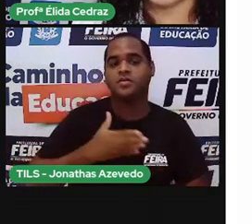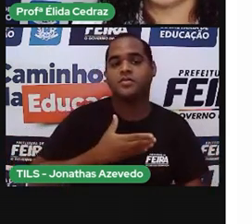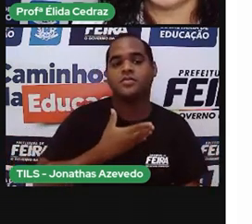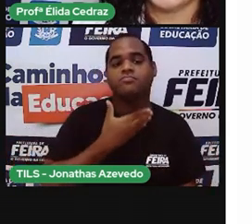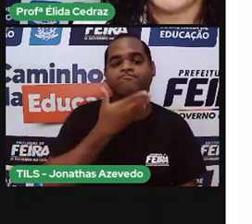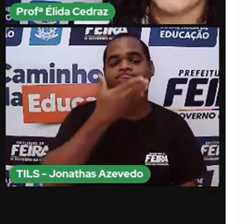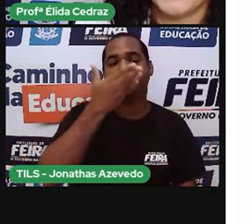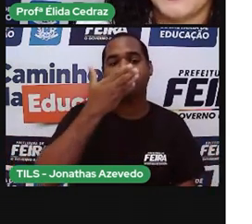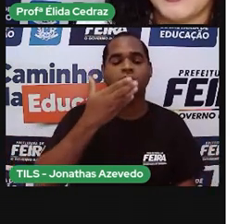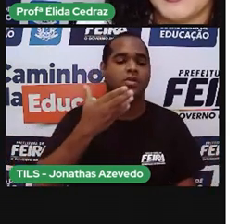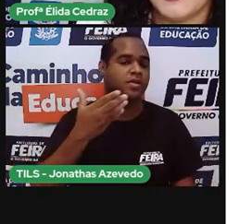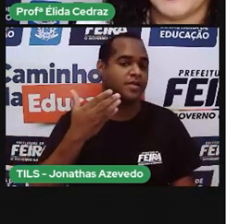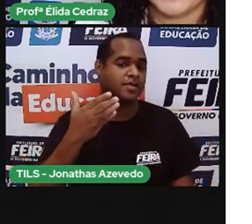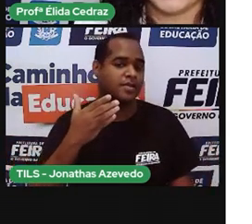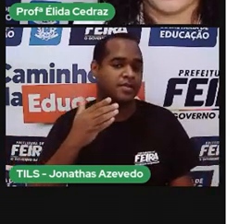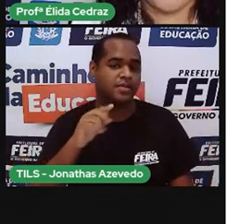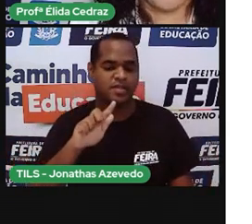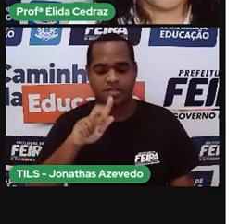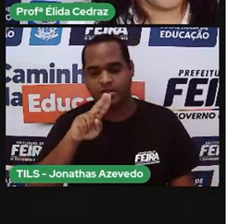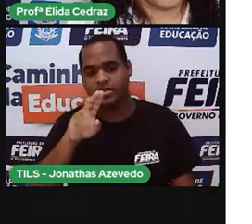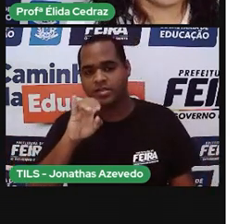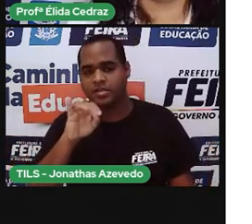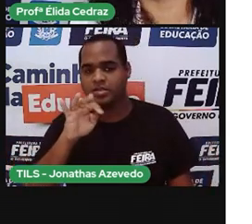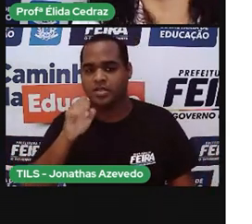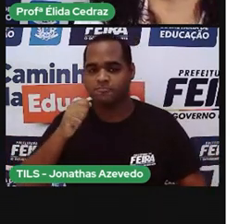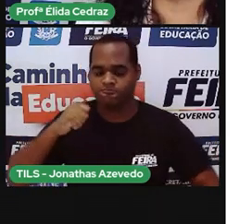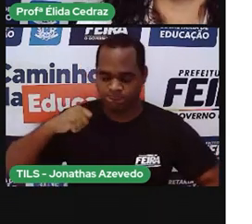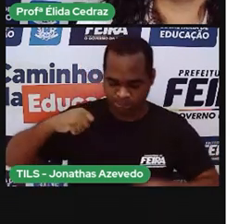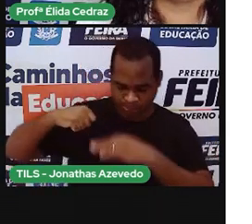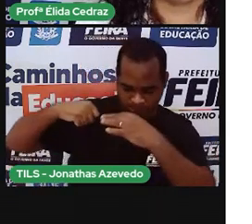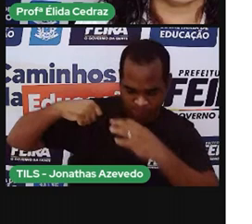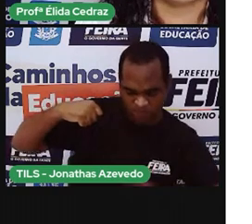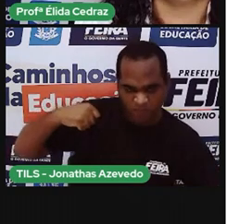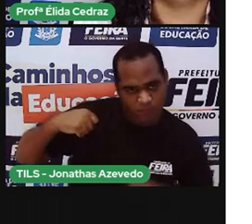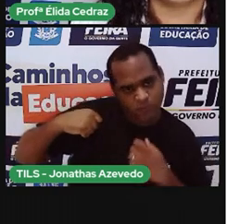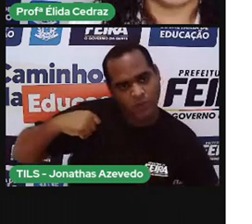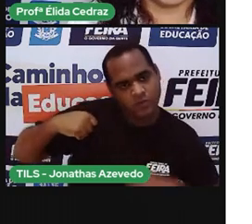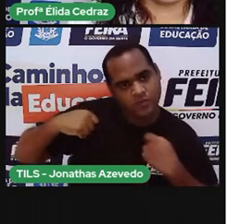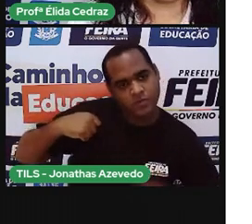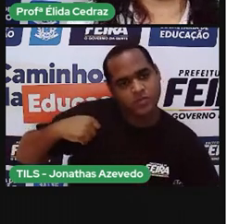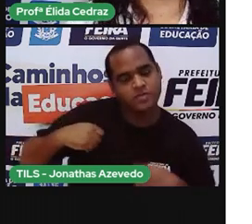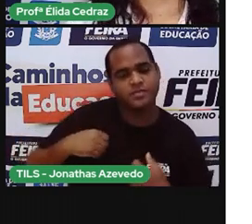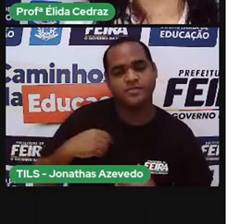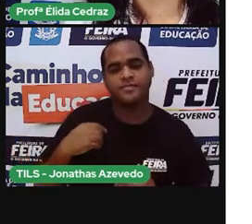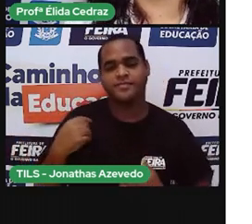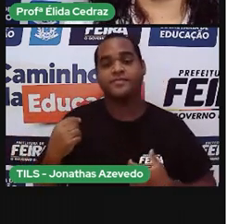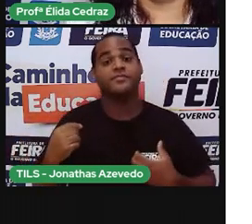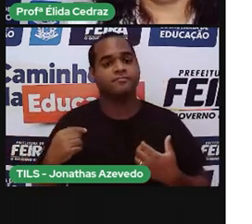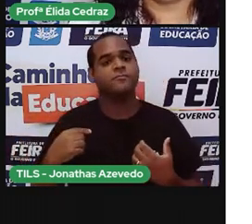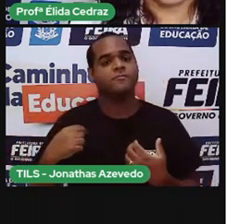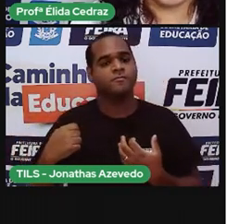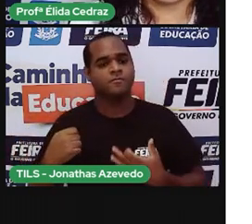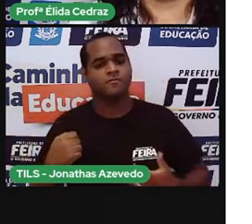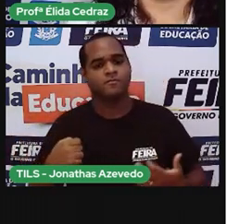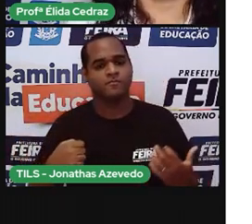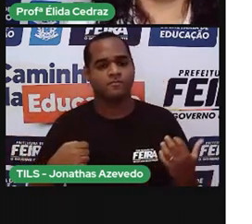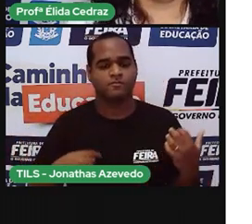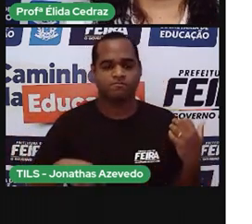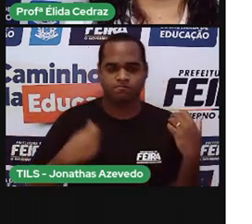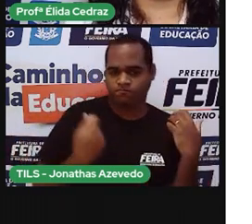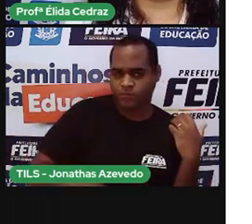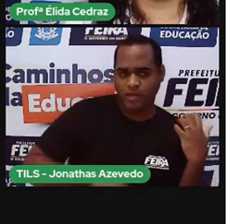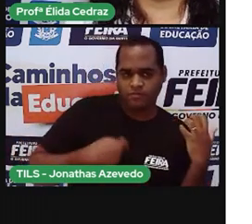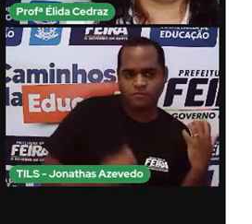girafa de guitarra isso é a